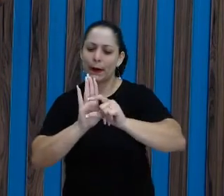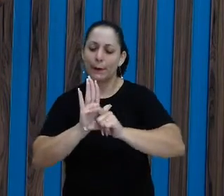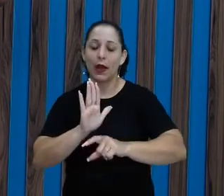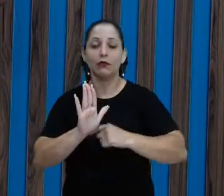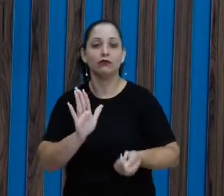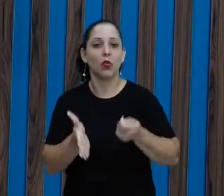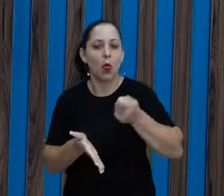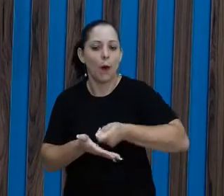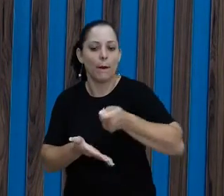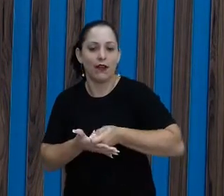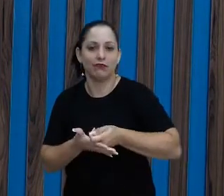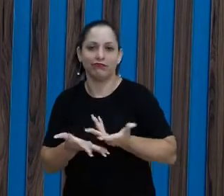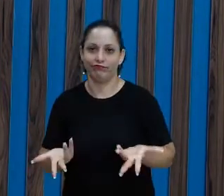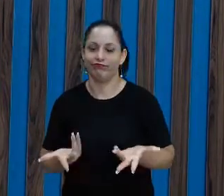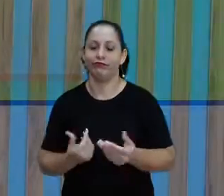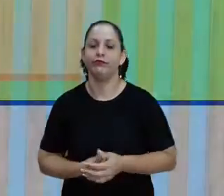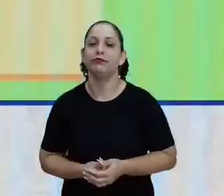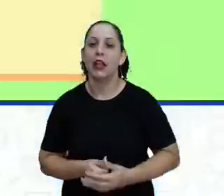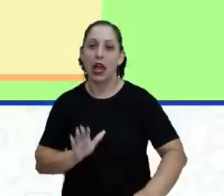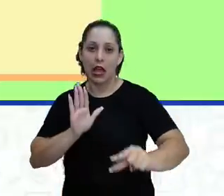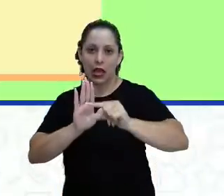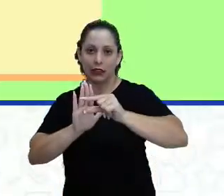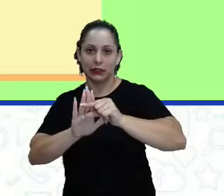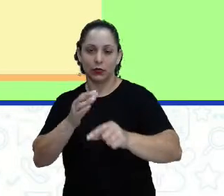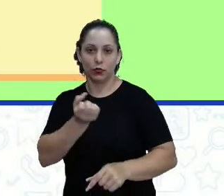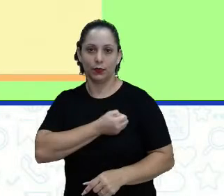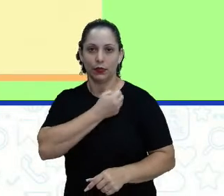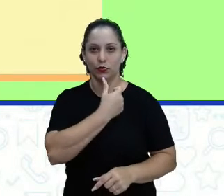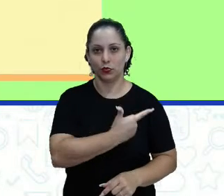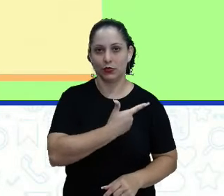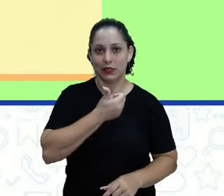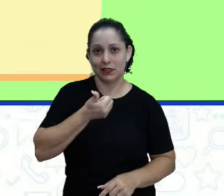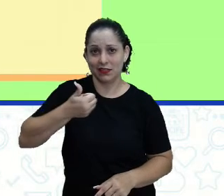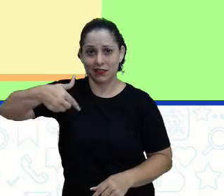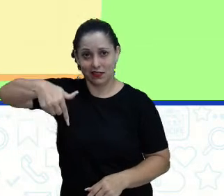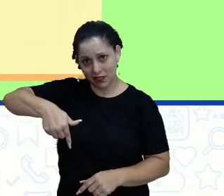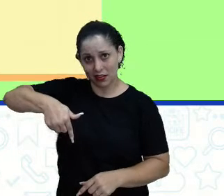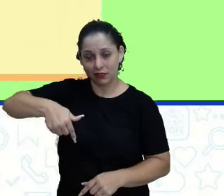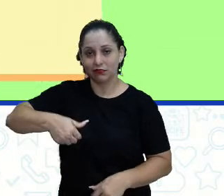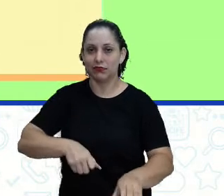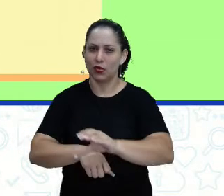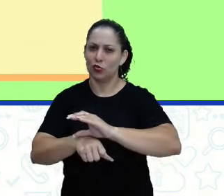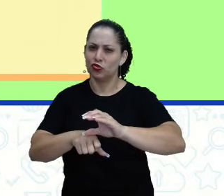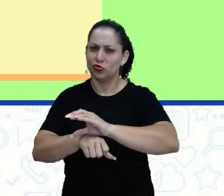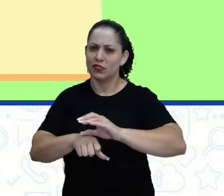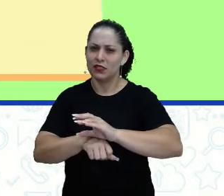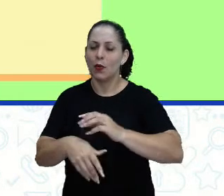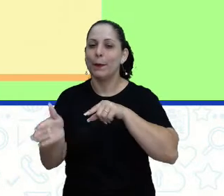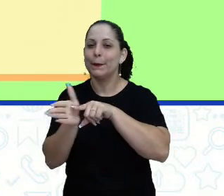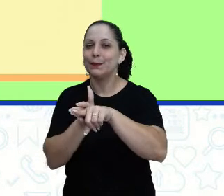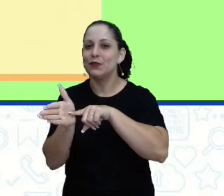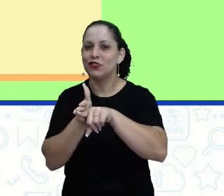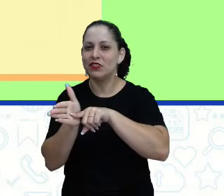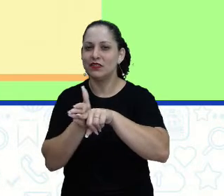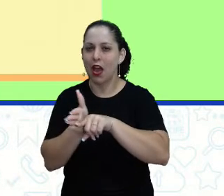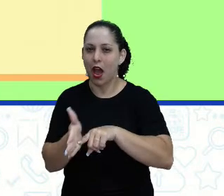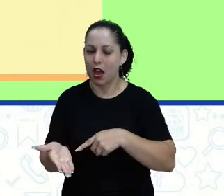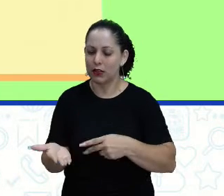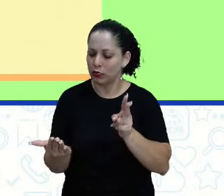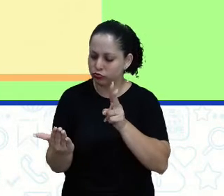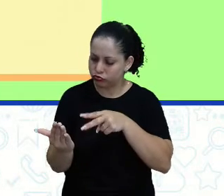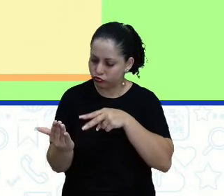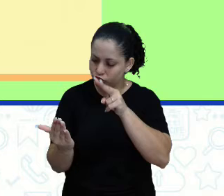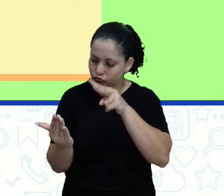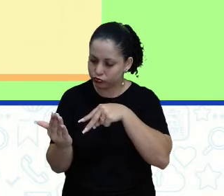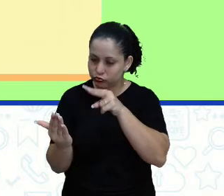aí 217, que tem lá na nossa Constituição, se você quiser dar uma pesquisada depois para confirmar se o professor está falando a